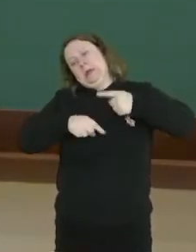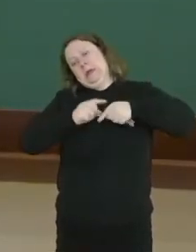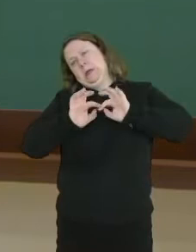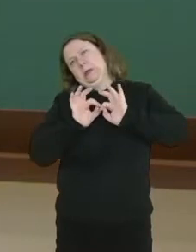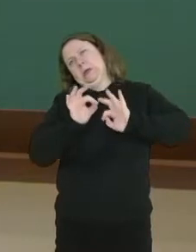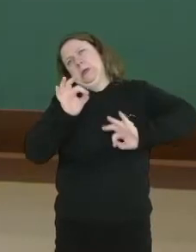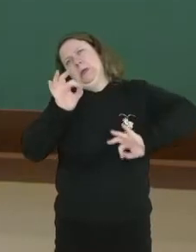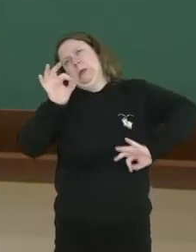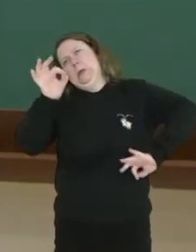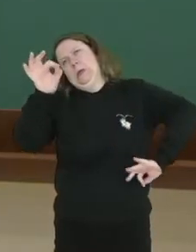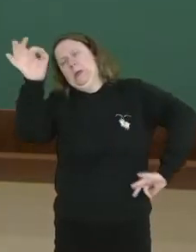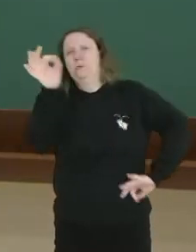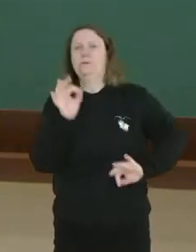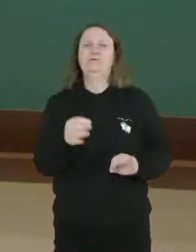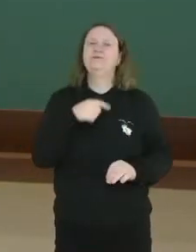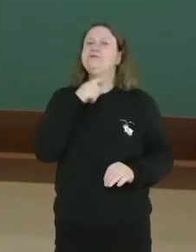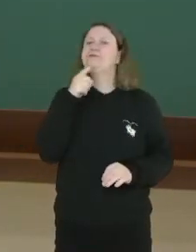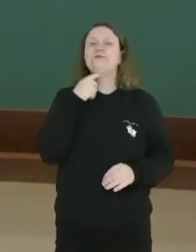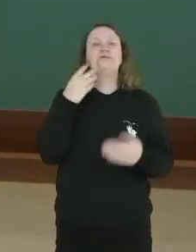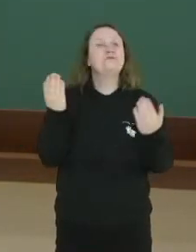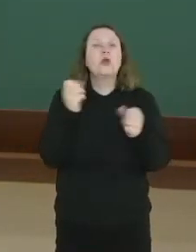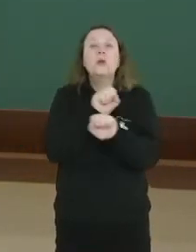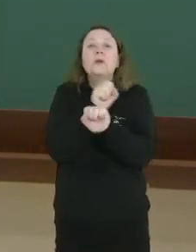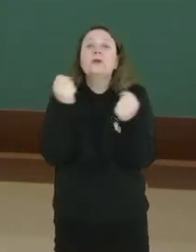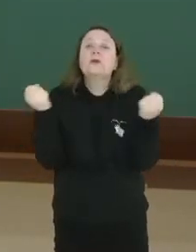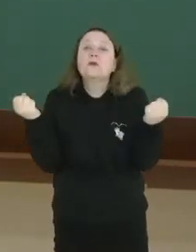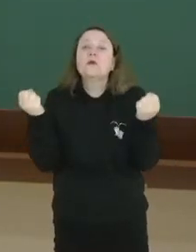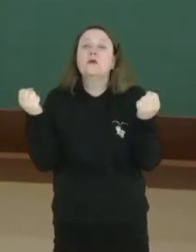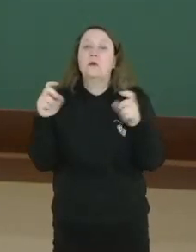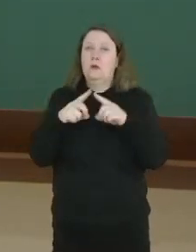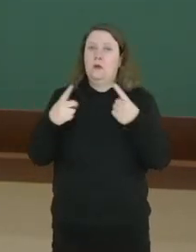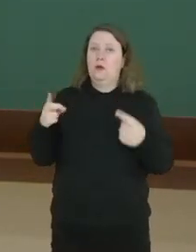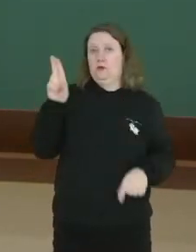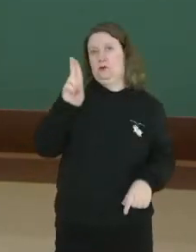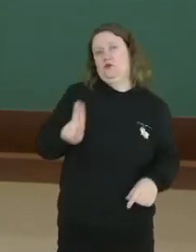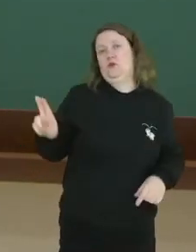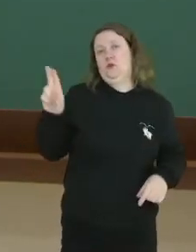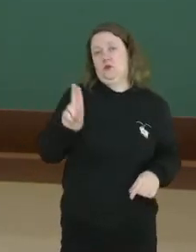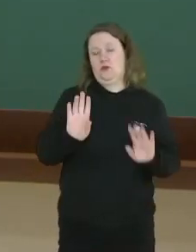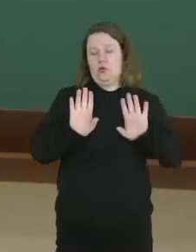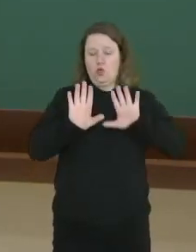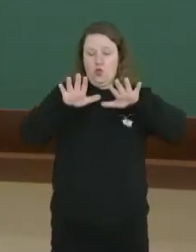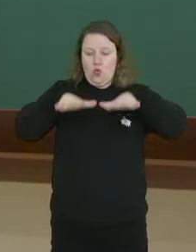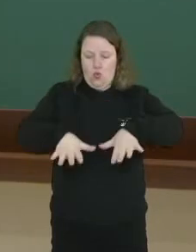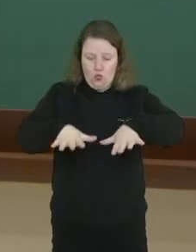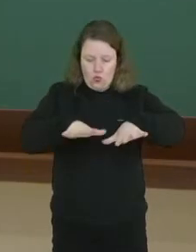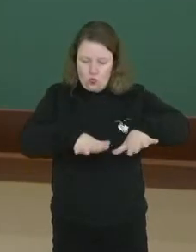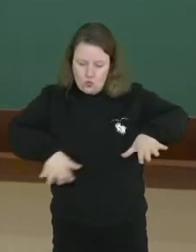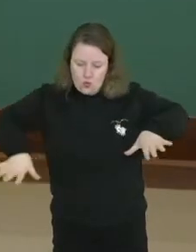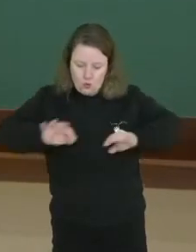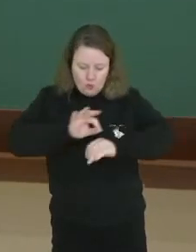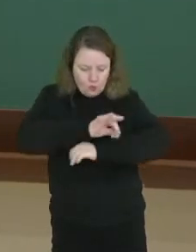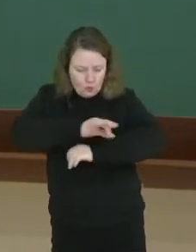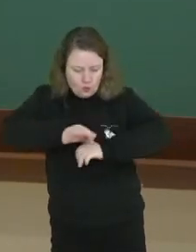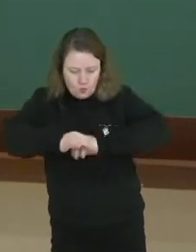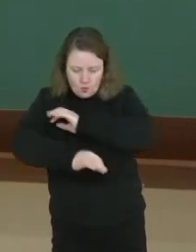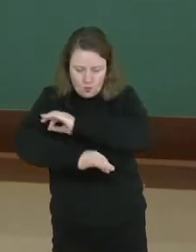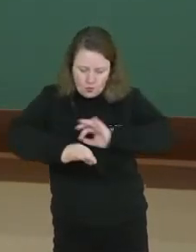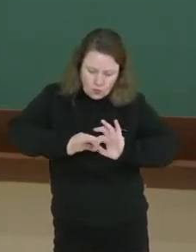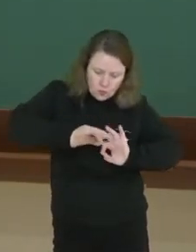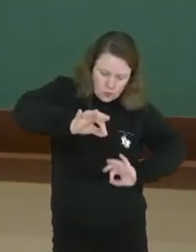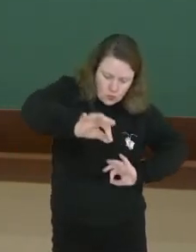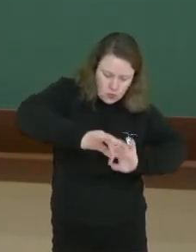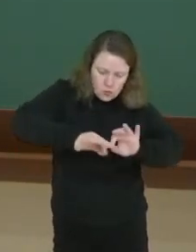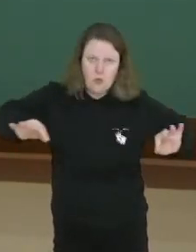fazer essa medição. Logo, usar o mapa, traçar sobre ele alguns segmentos de reta que formem uma figura